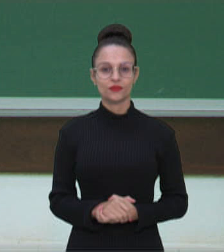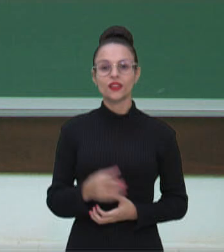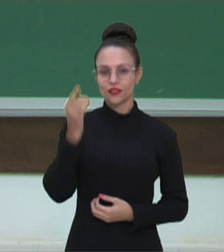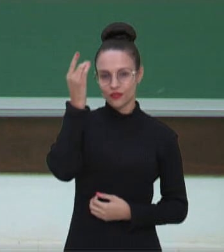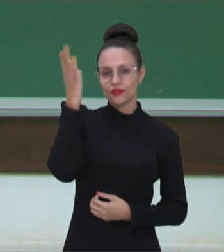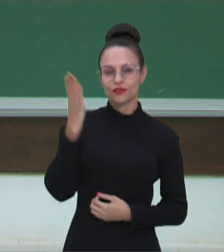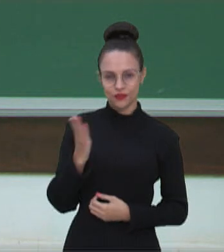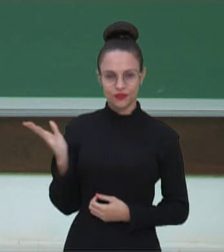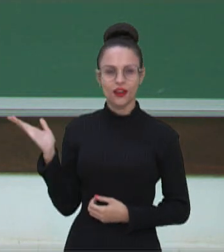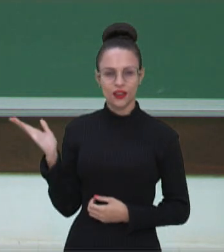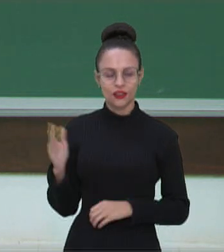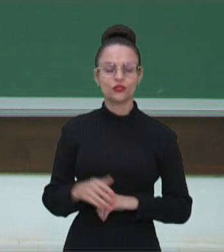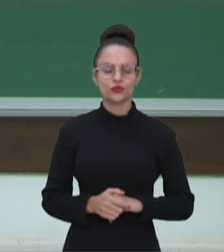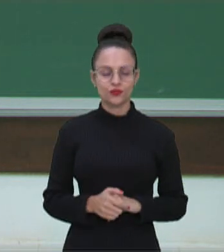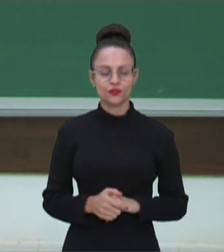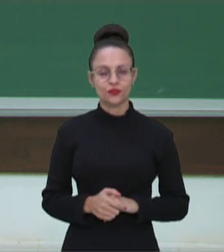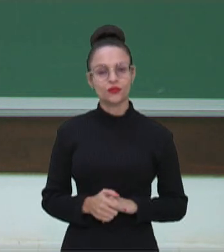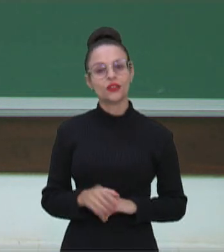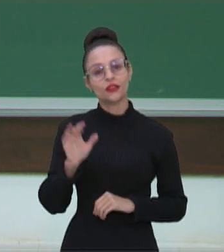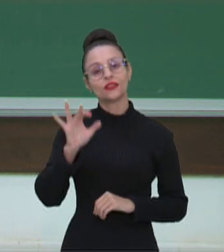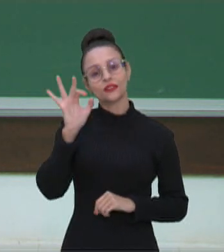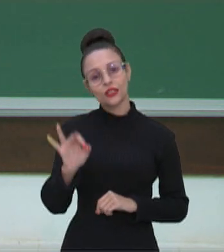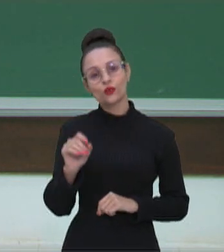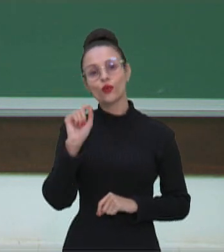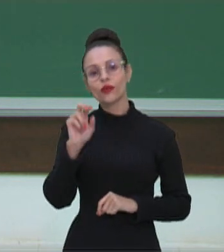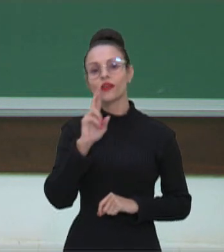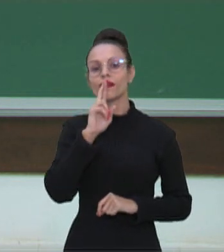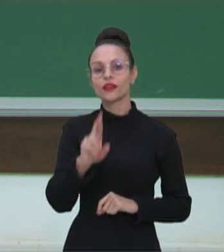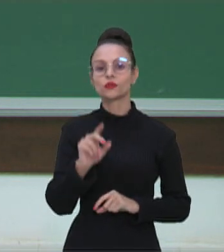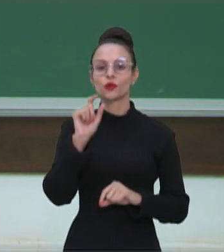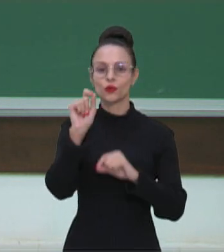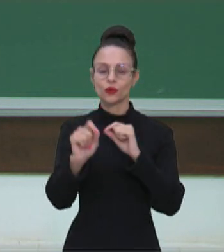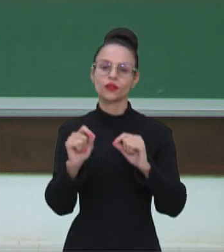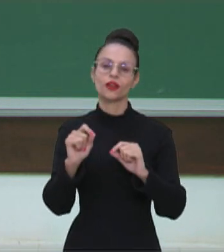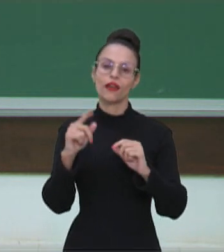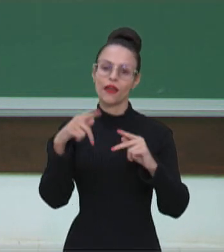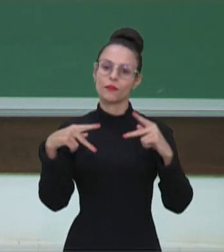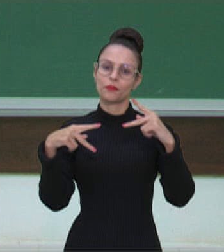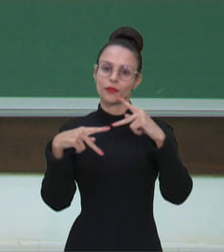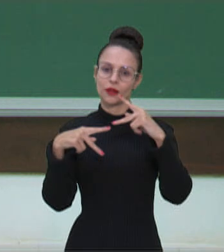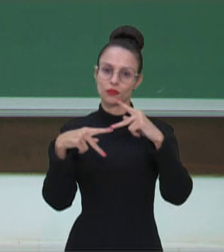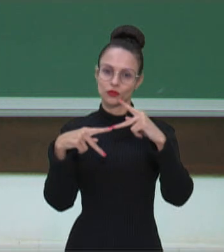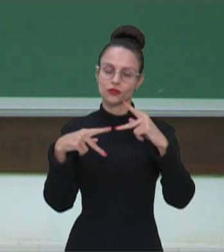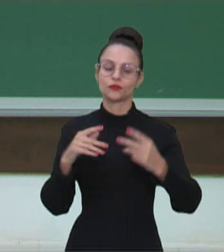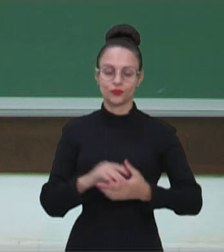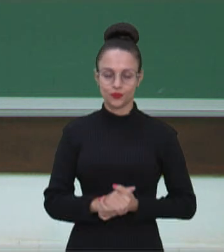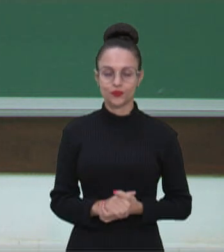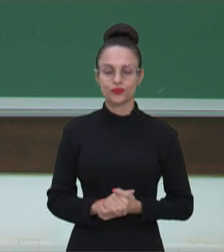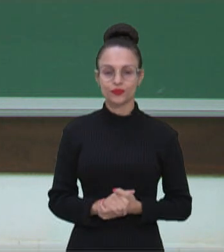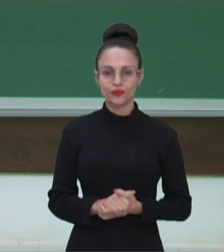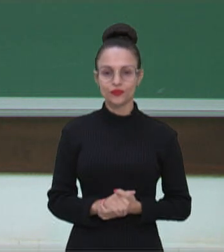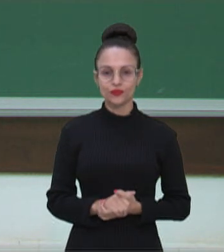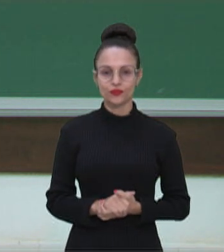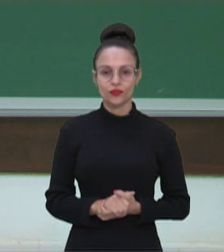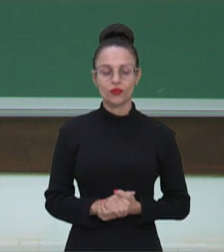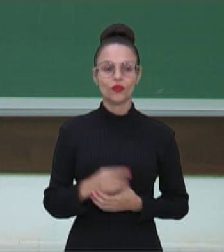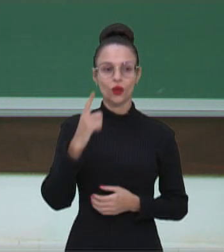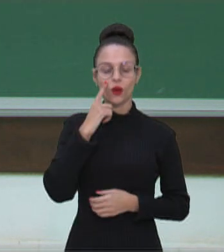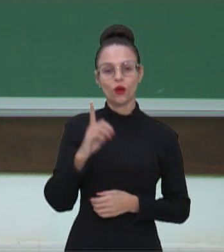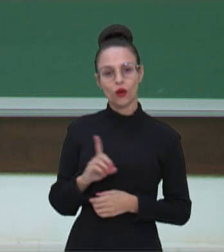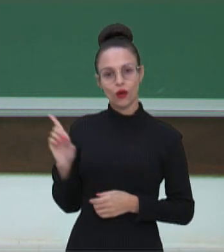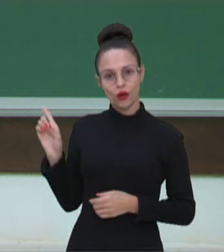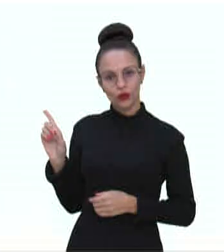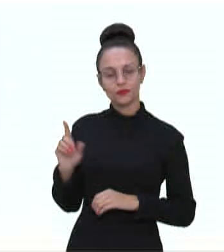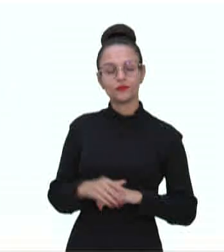Fácil essa, né? Então, acertou quem lembrou das preposições, ok? Olha só